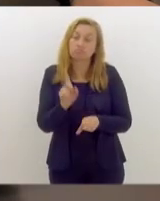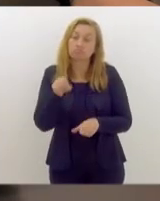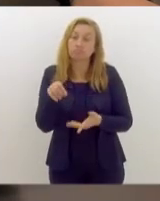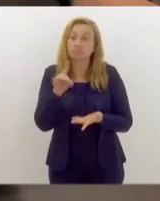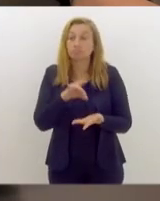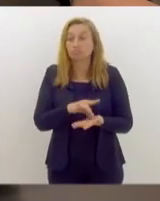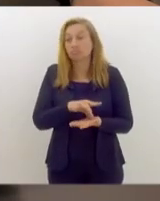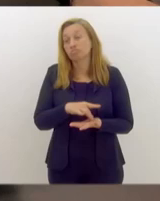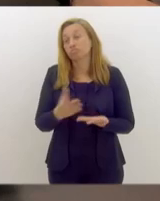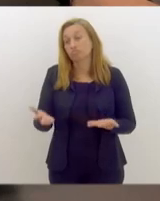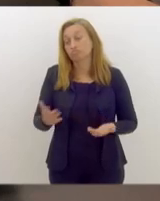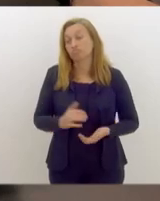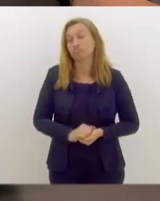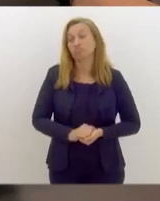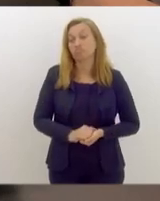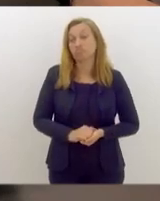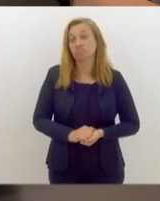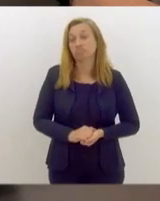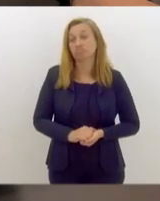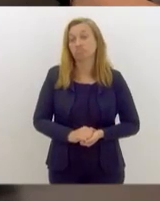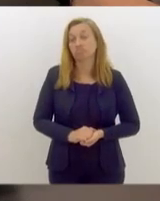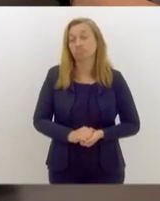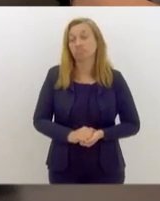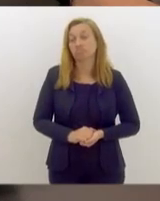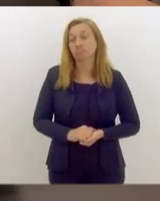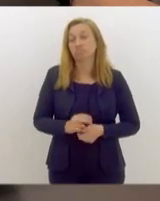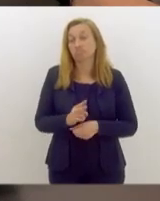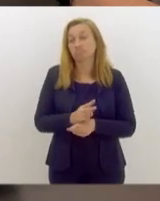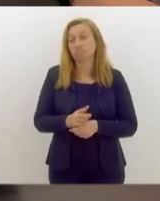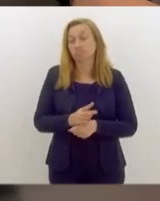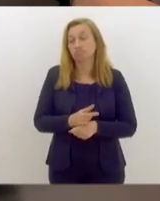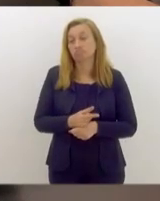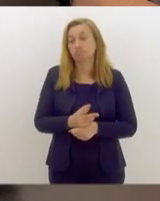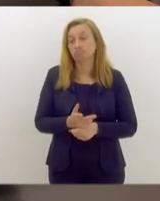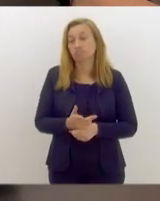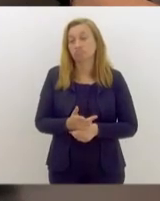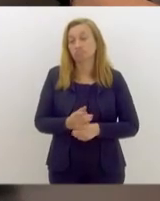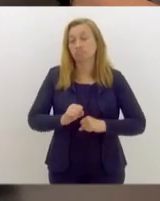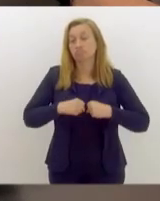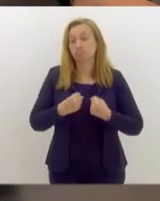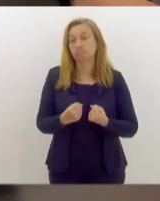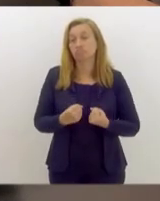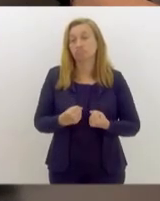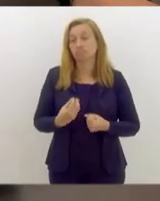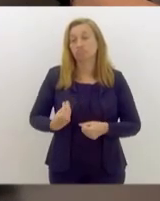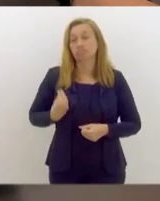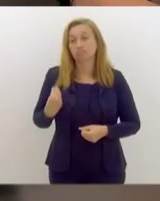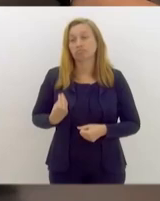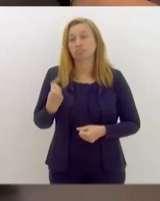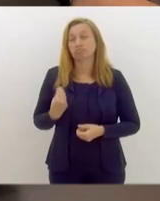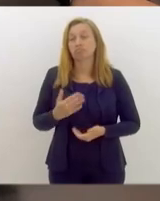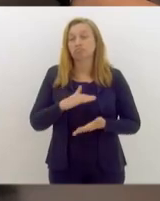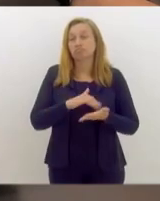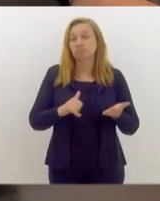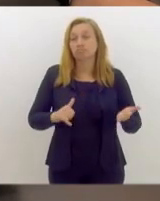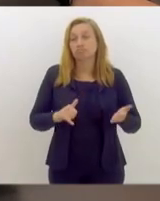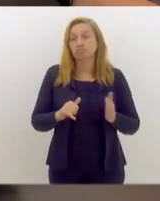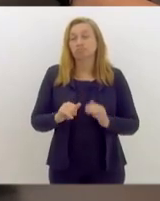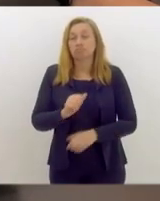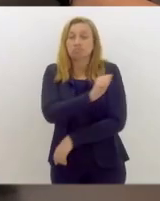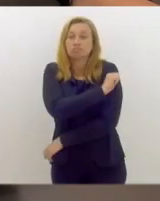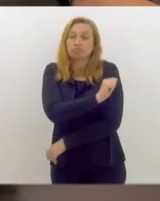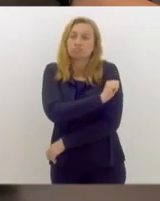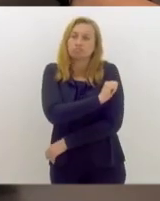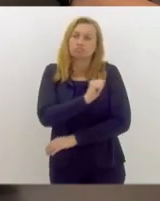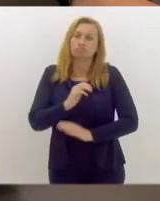realidade da busca pela sobrevivência, que efetivamente está tirando os alunos